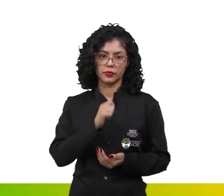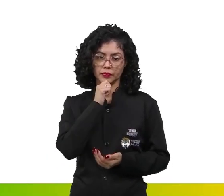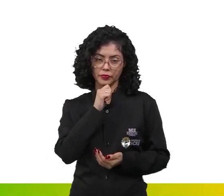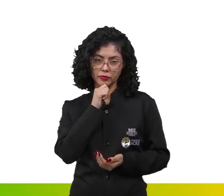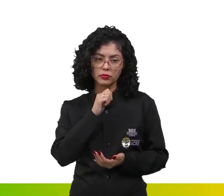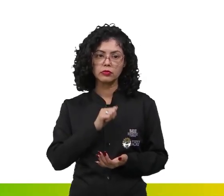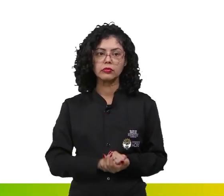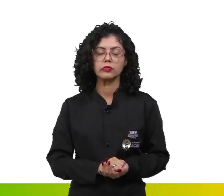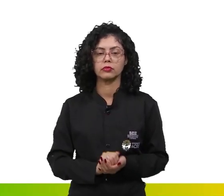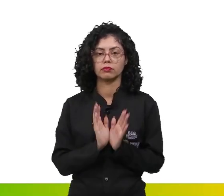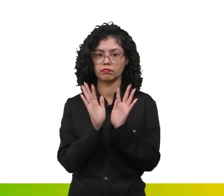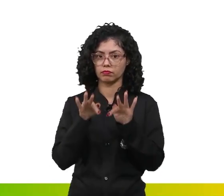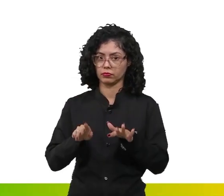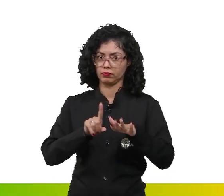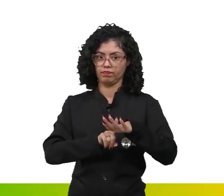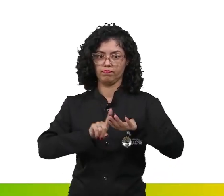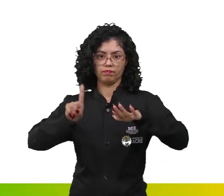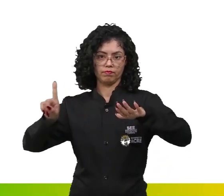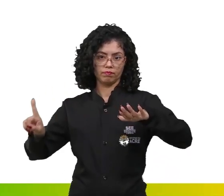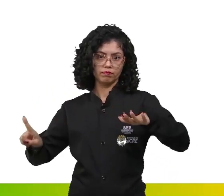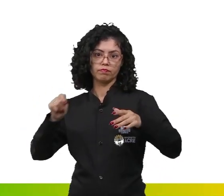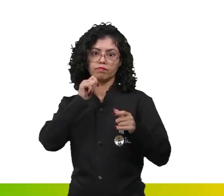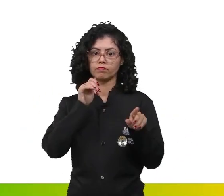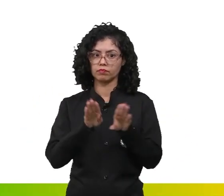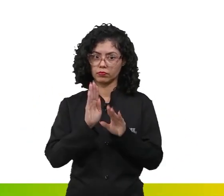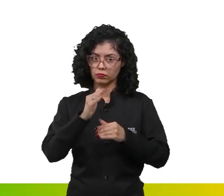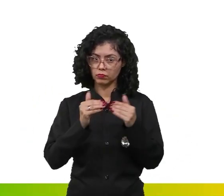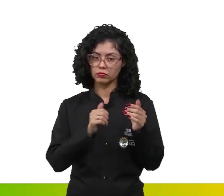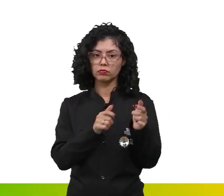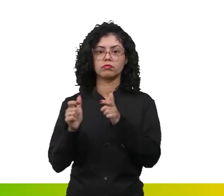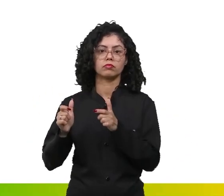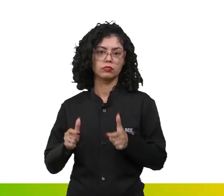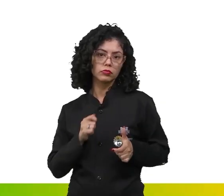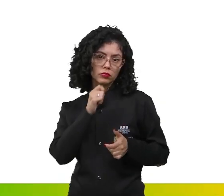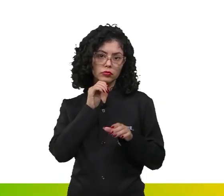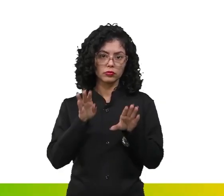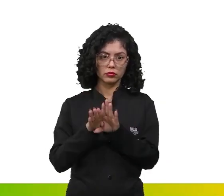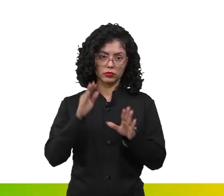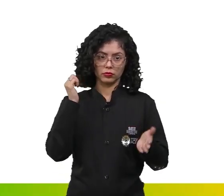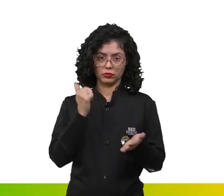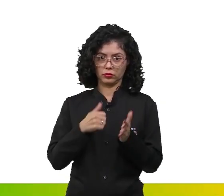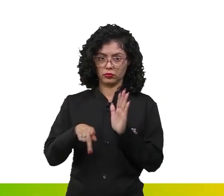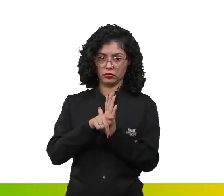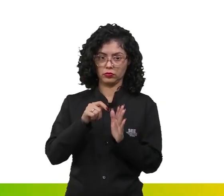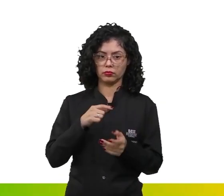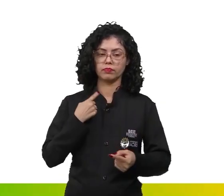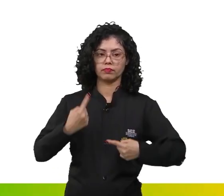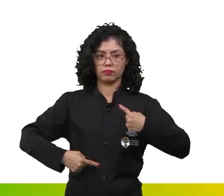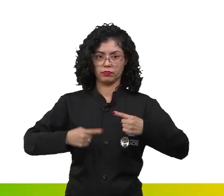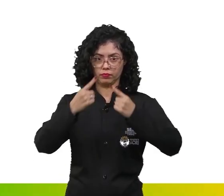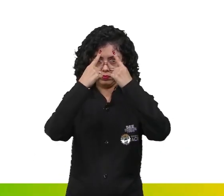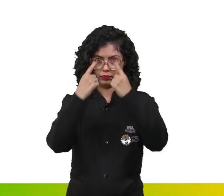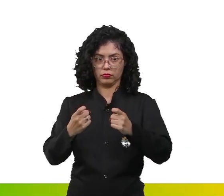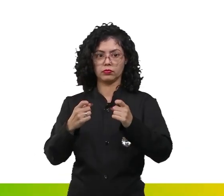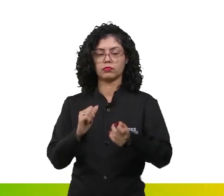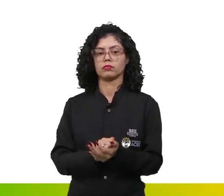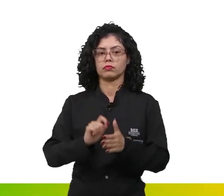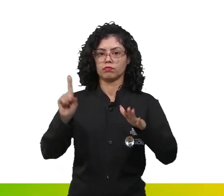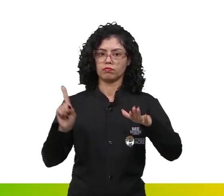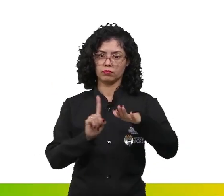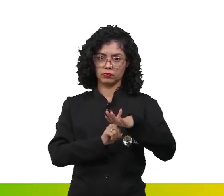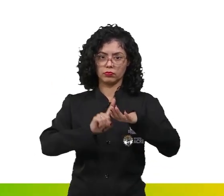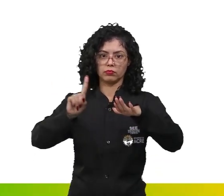bares. Enfim, todos os lugares foram marcados pela violência da